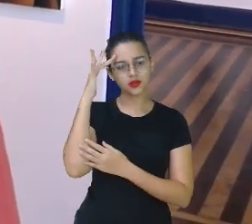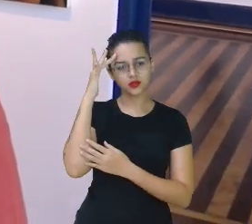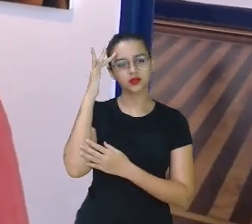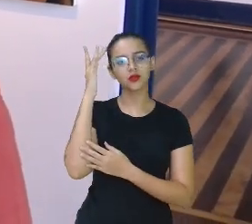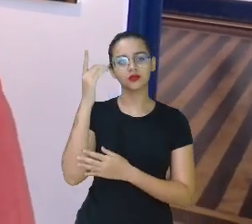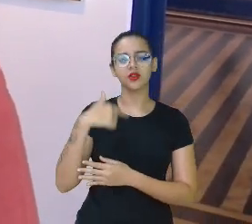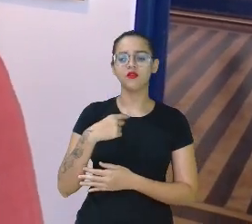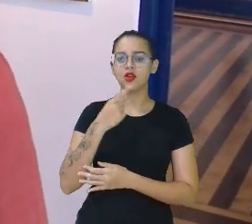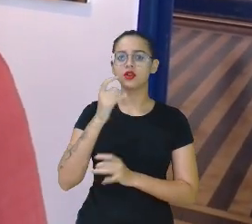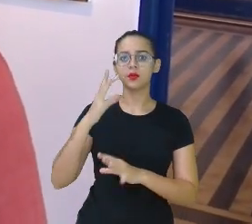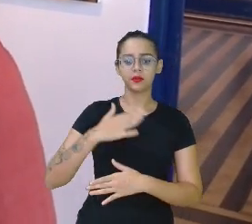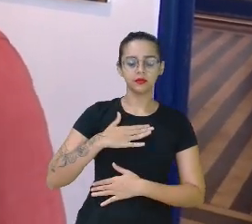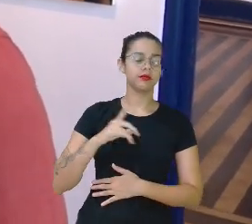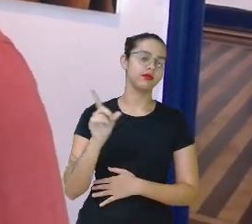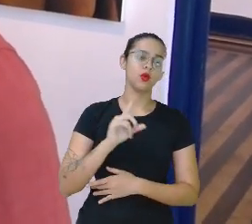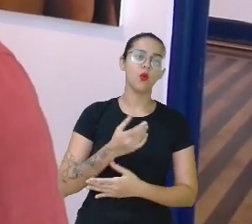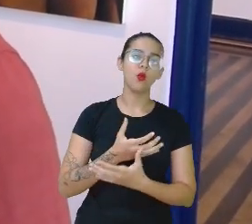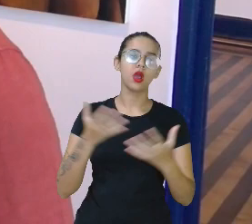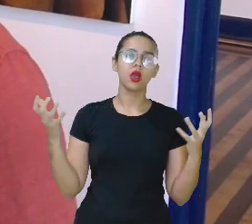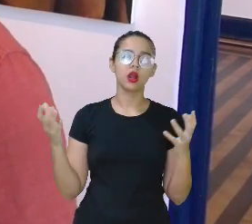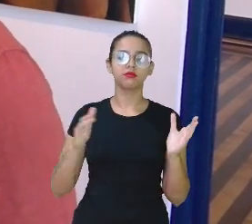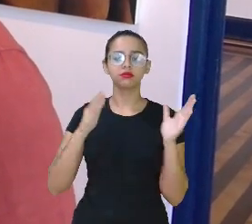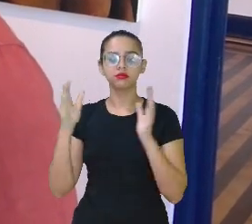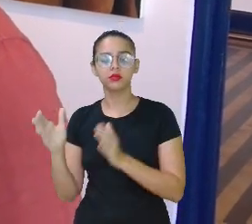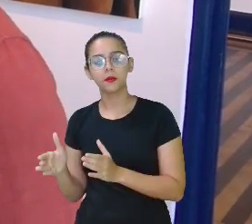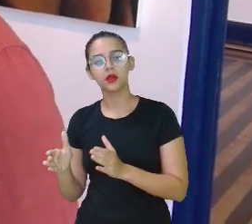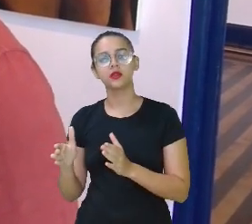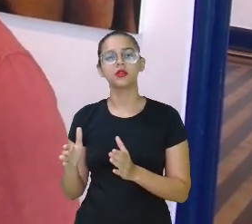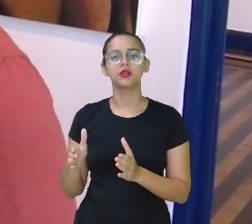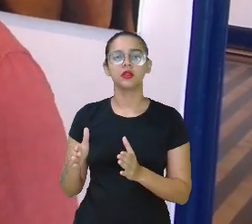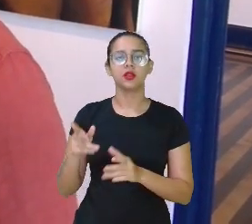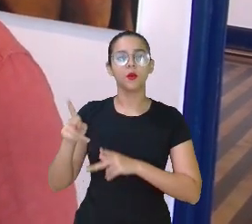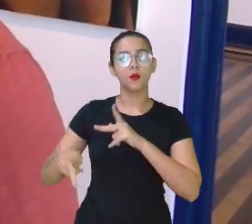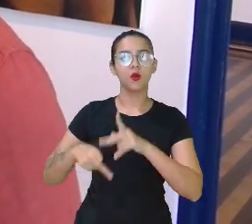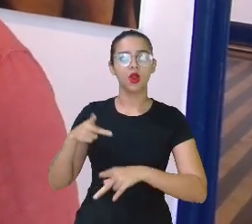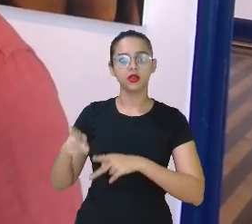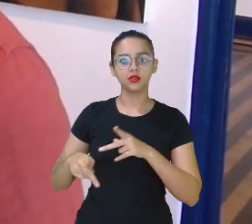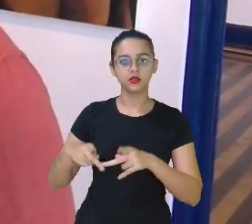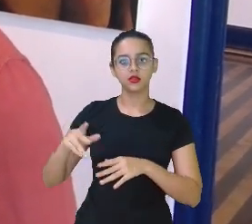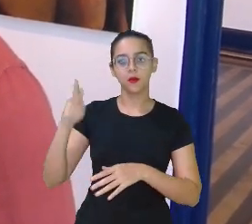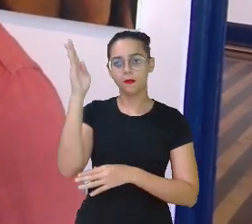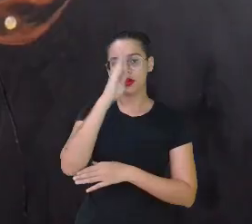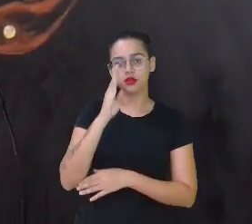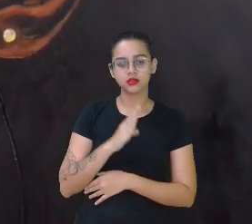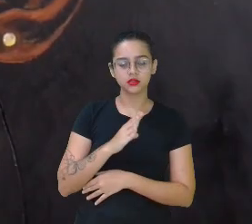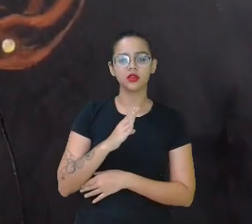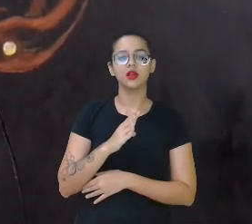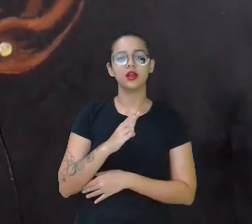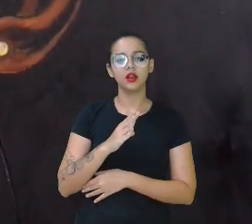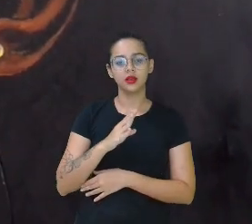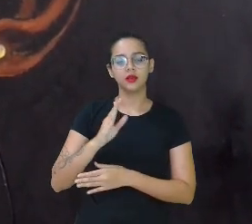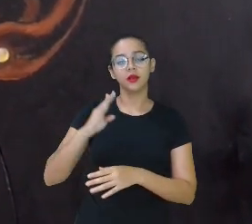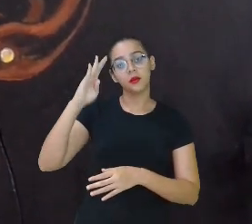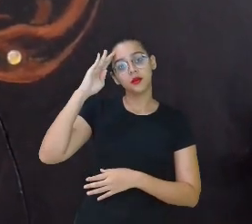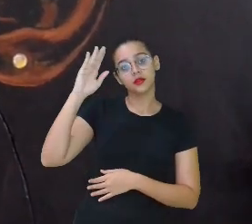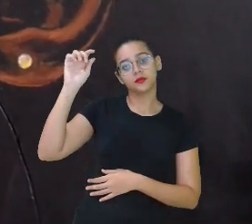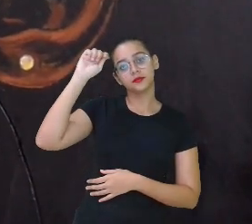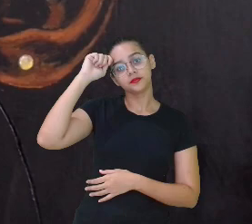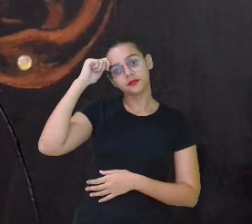por mim, eu falo por uma grande parcela da população brasileira, que é predominante negros e negras,